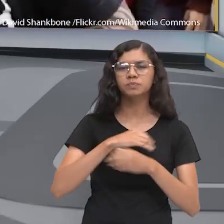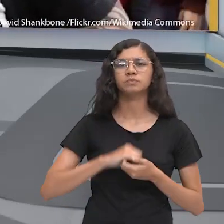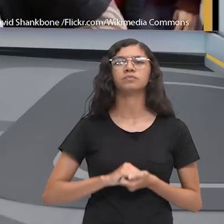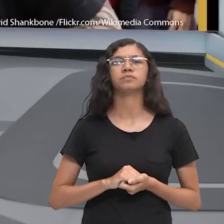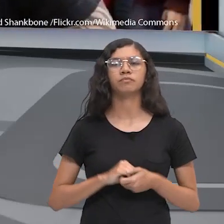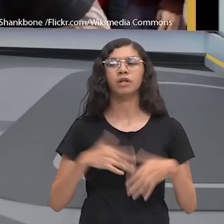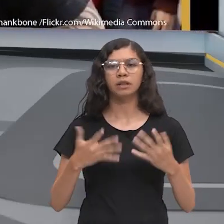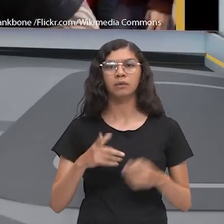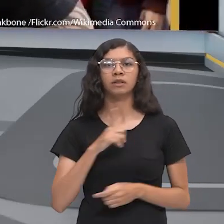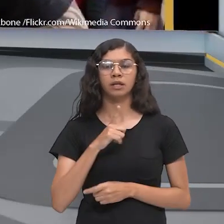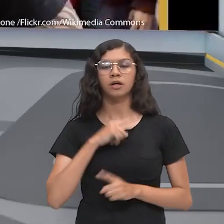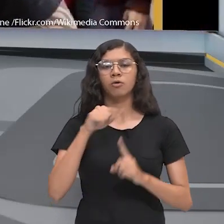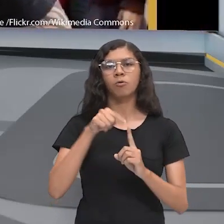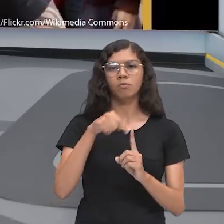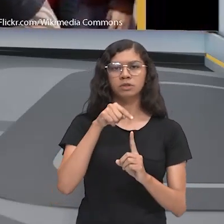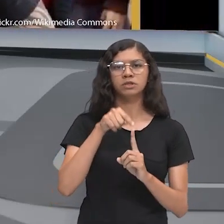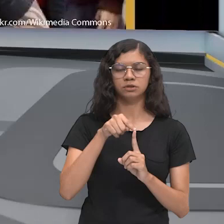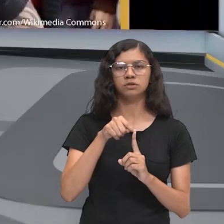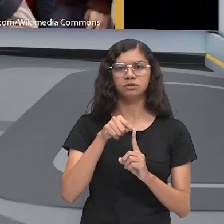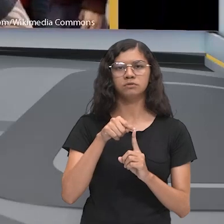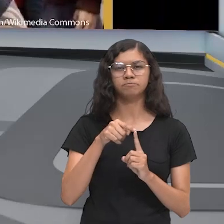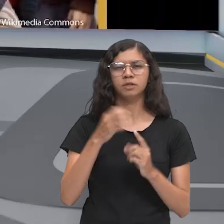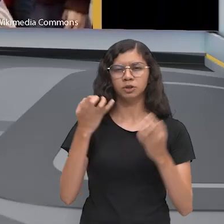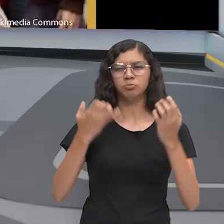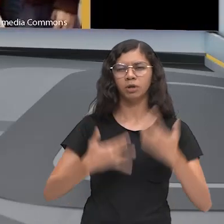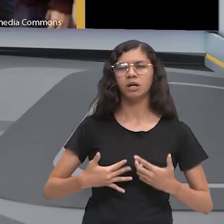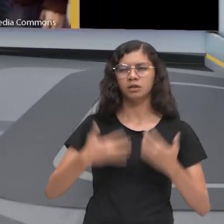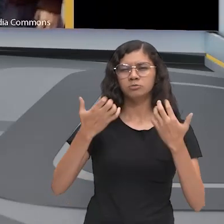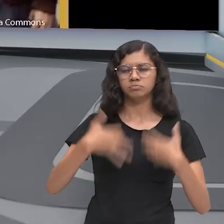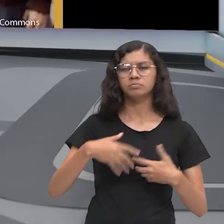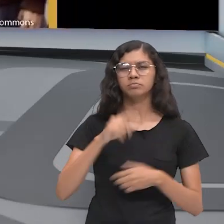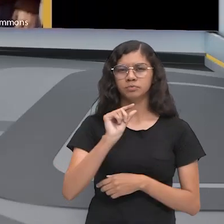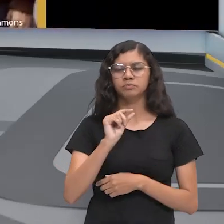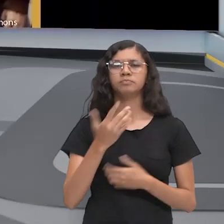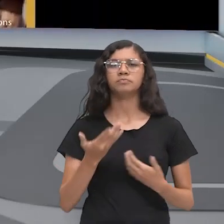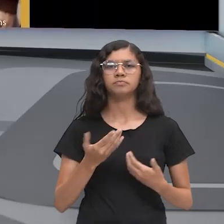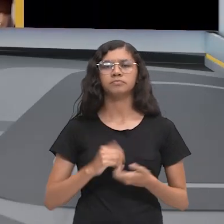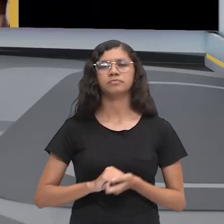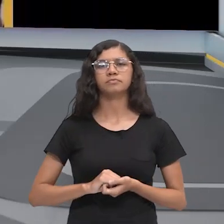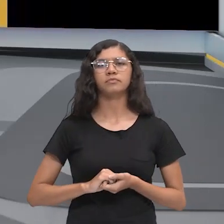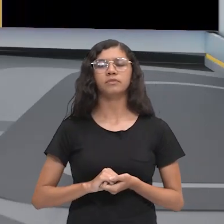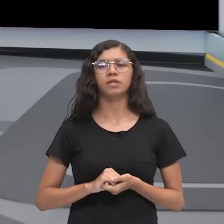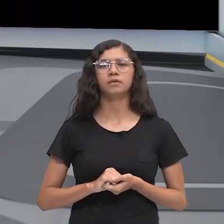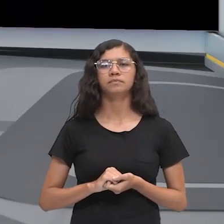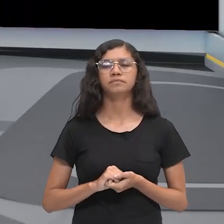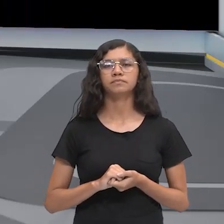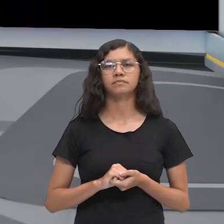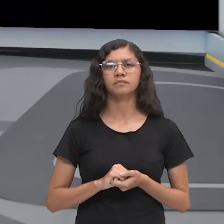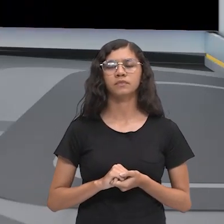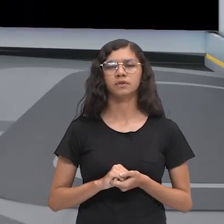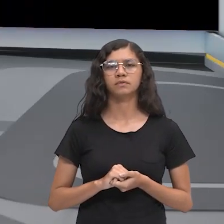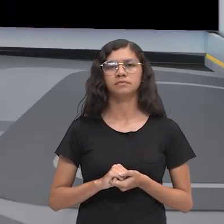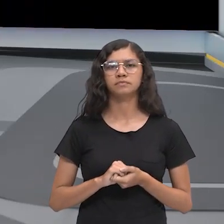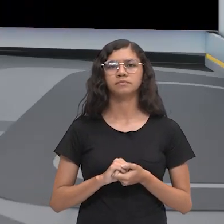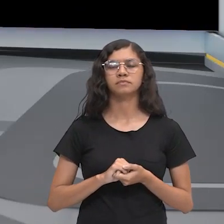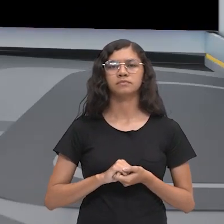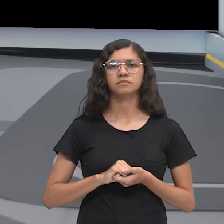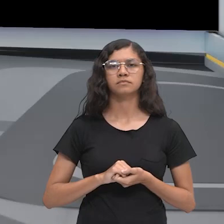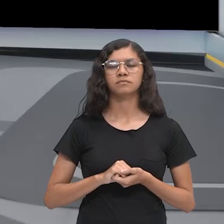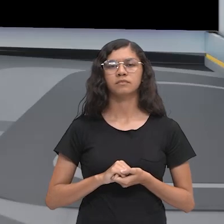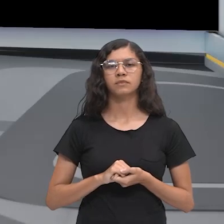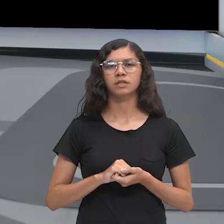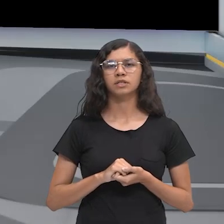o objetivo, né, só explicando um pouquinho essa relação, né, de trazer